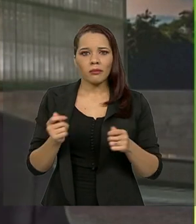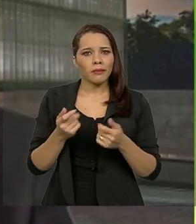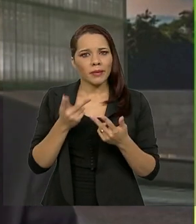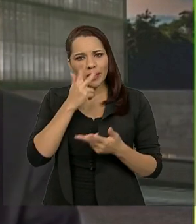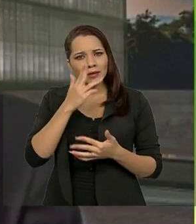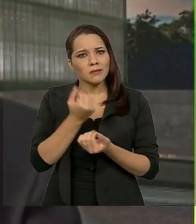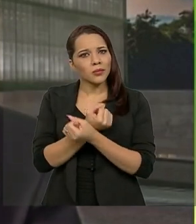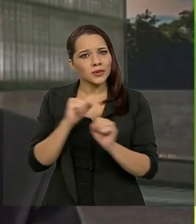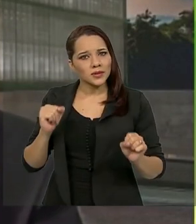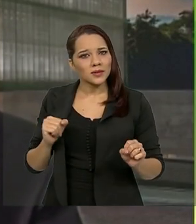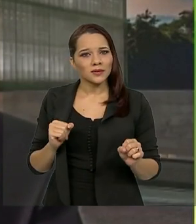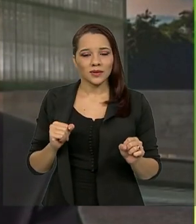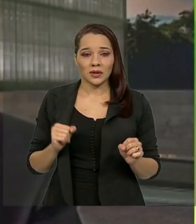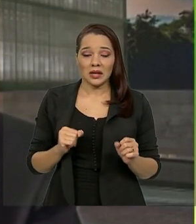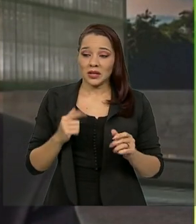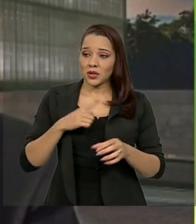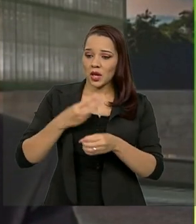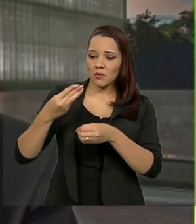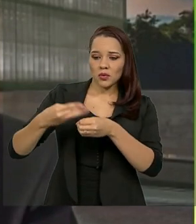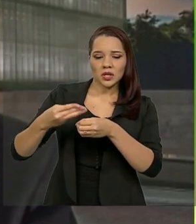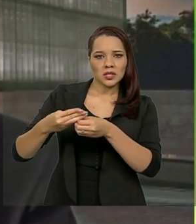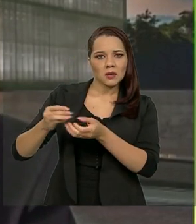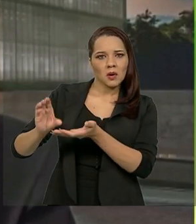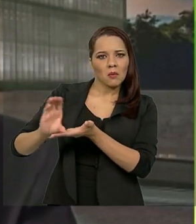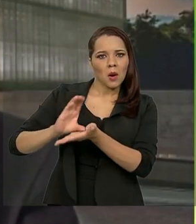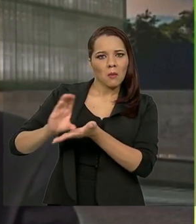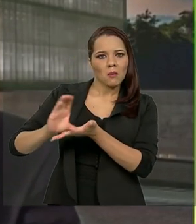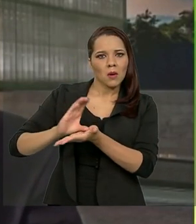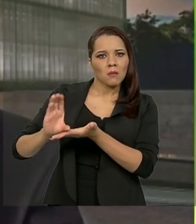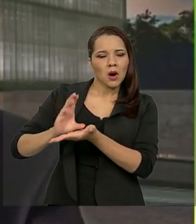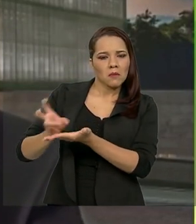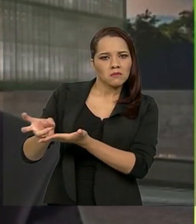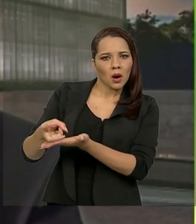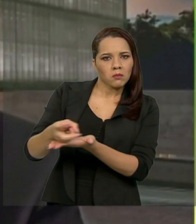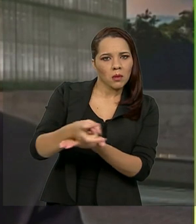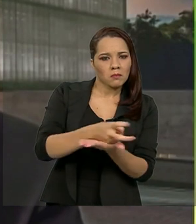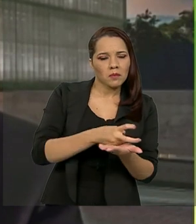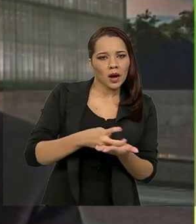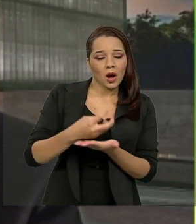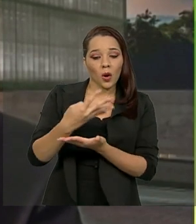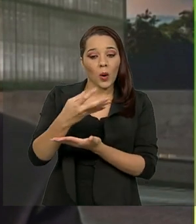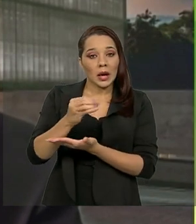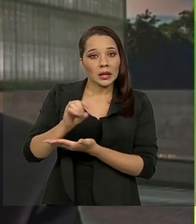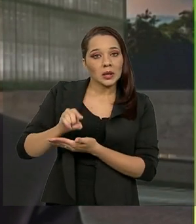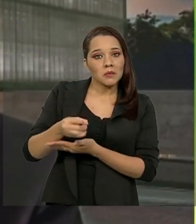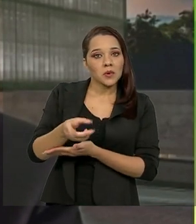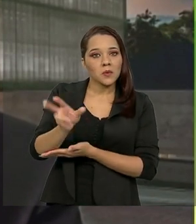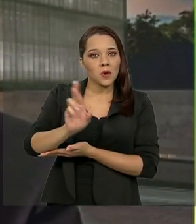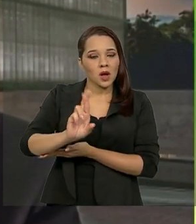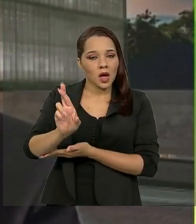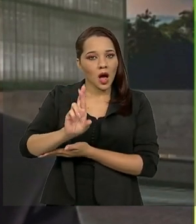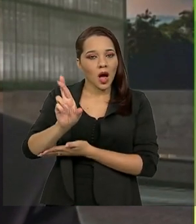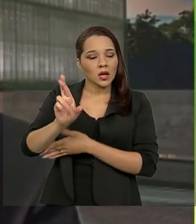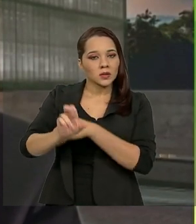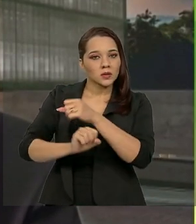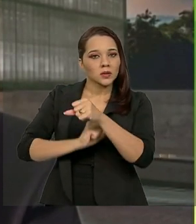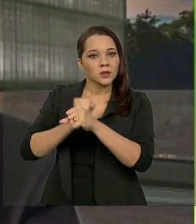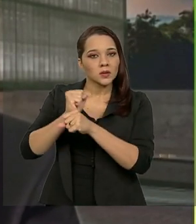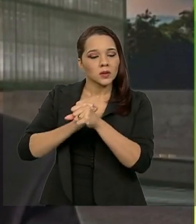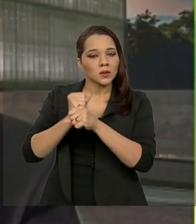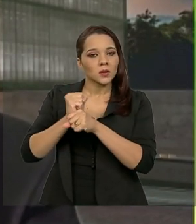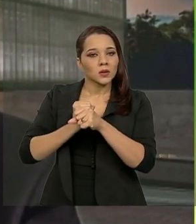possível. Nós temos municípios que arrecadam quase 40 mil reais ano per